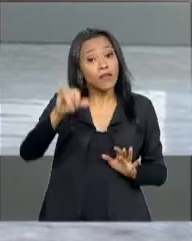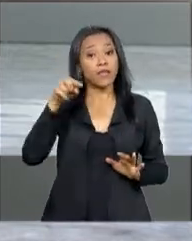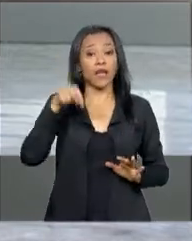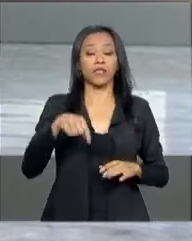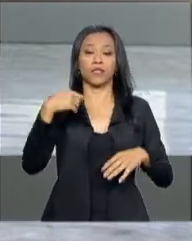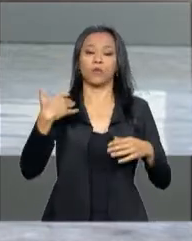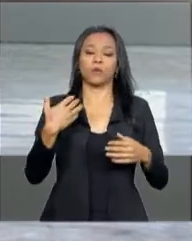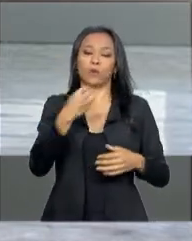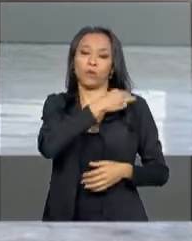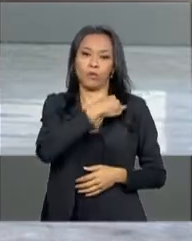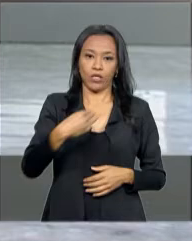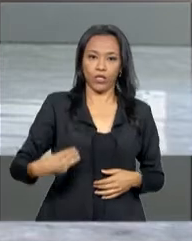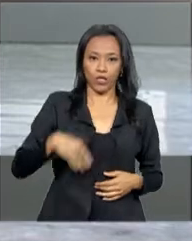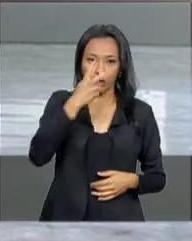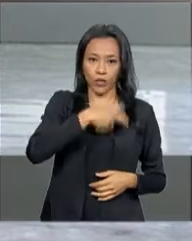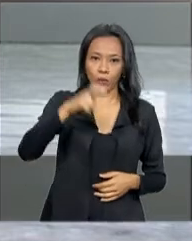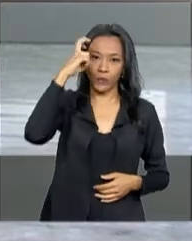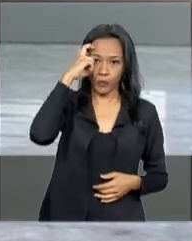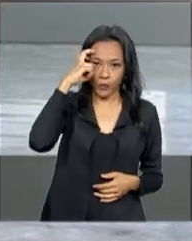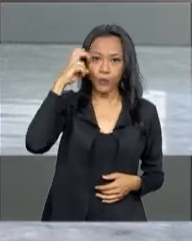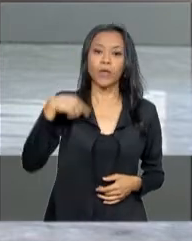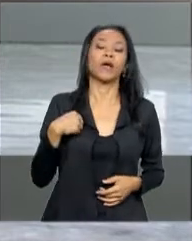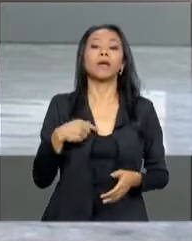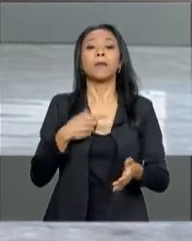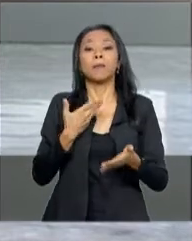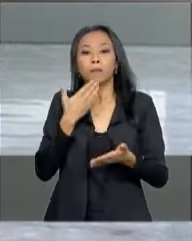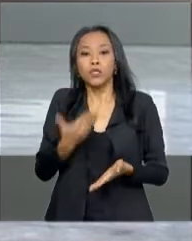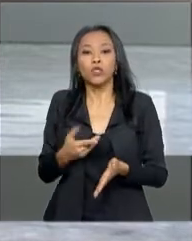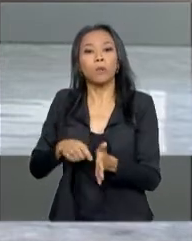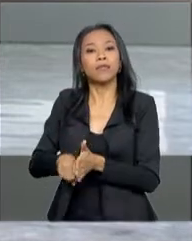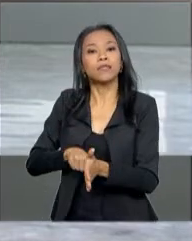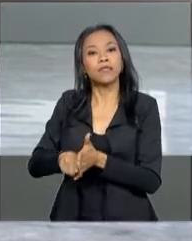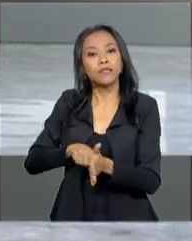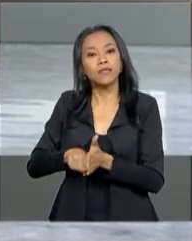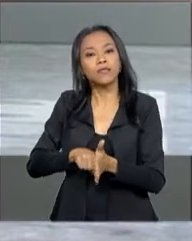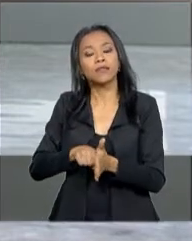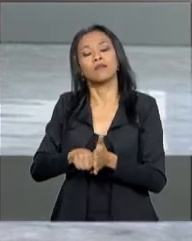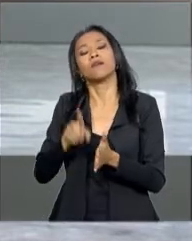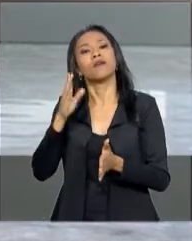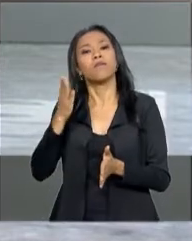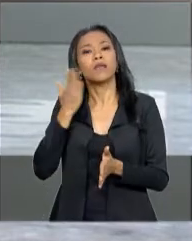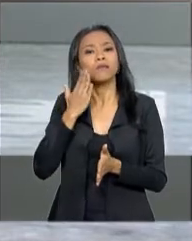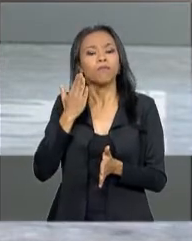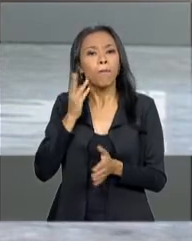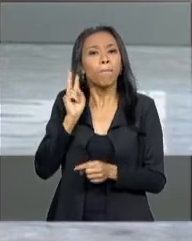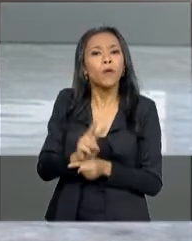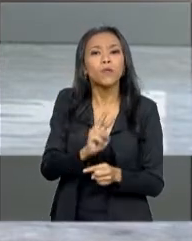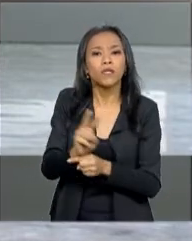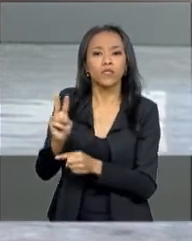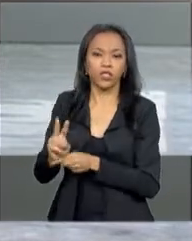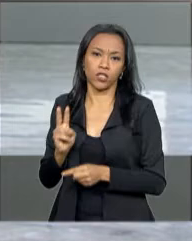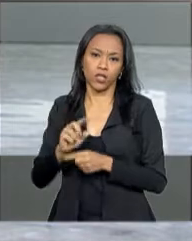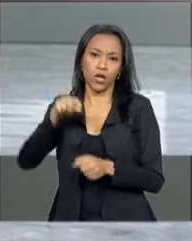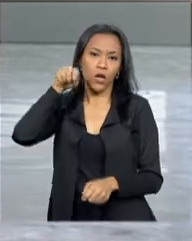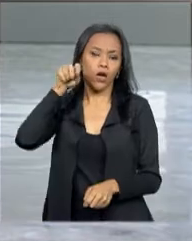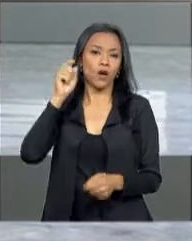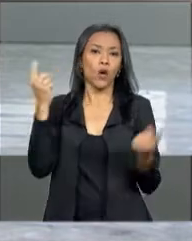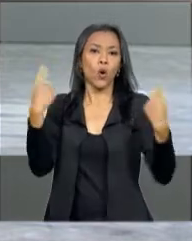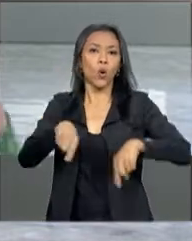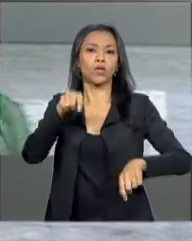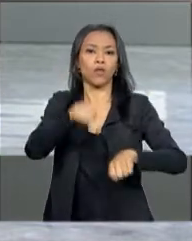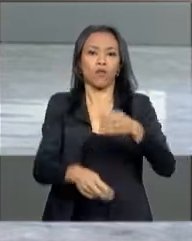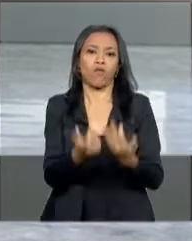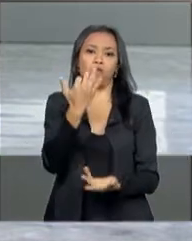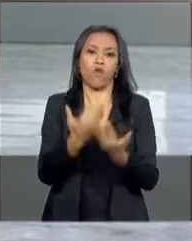ministro da Cultura, Sérgio Sá, ordenou um levantamento completo nas condições de proteção contra incêndio em todos os